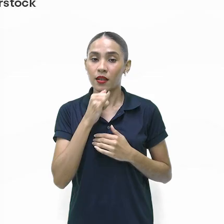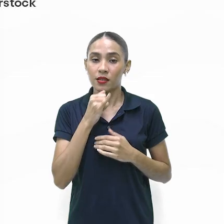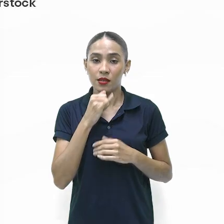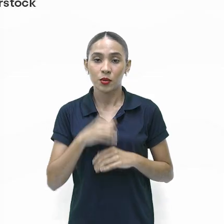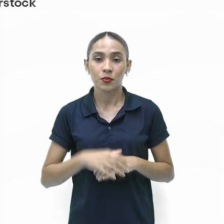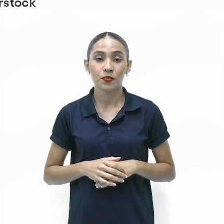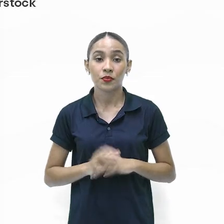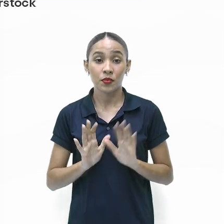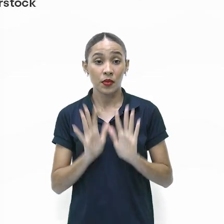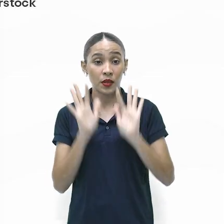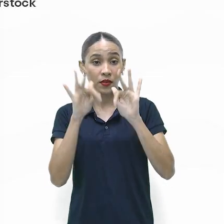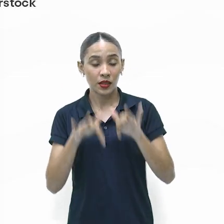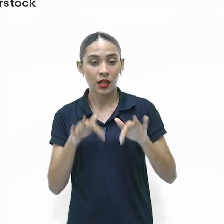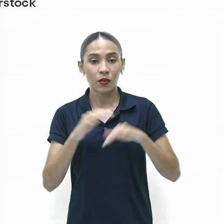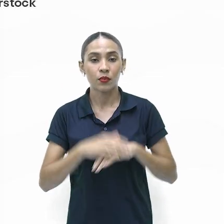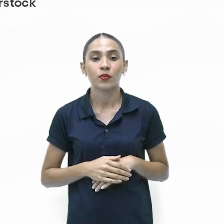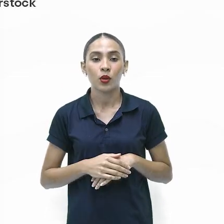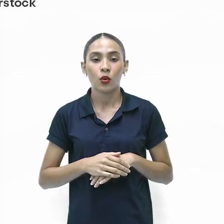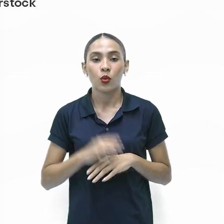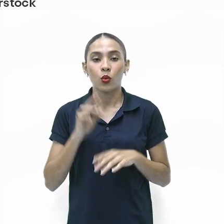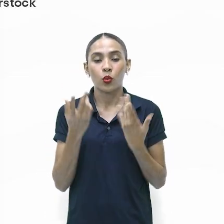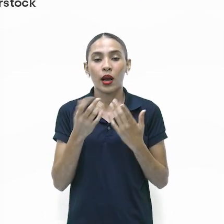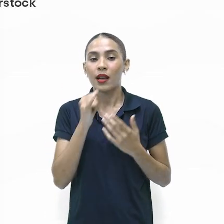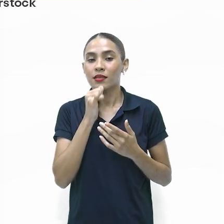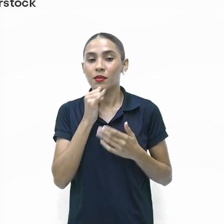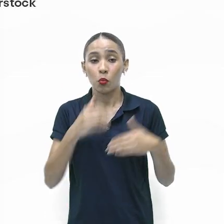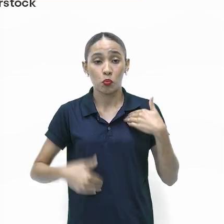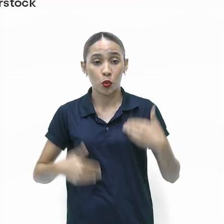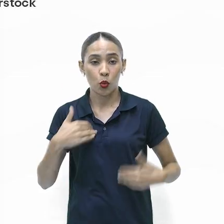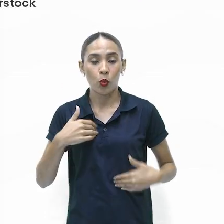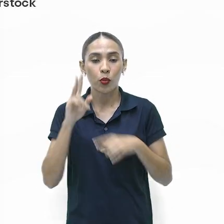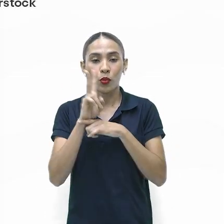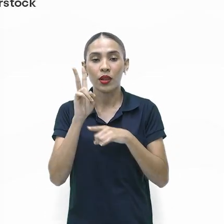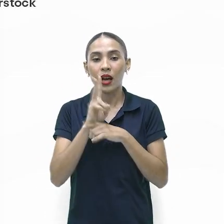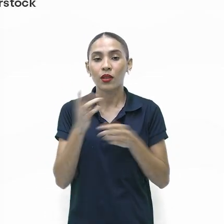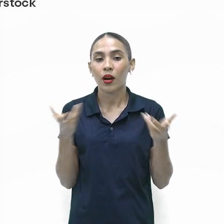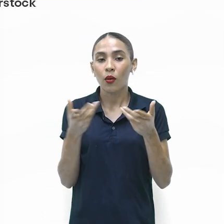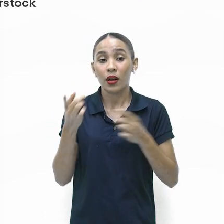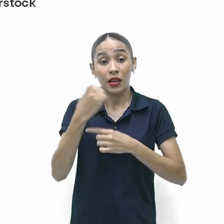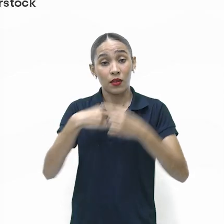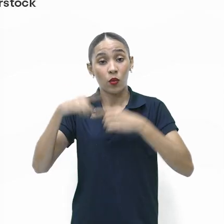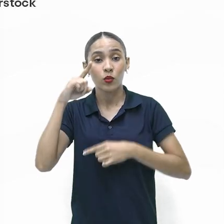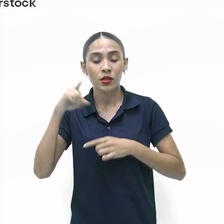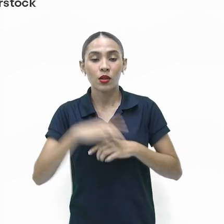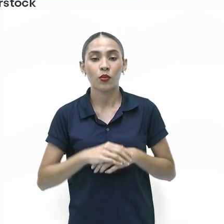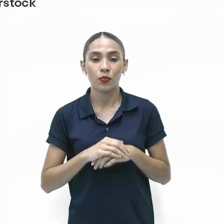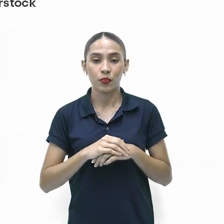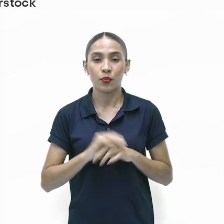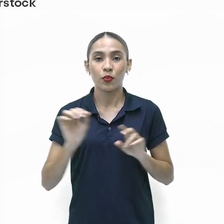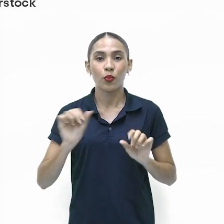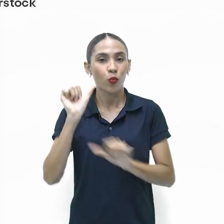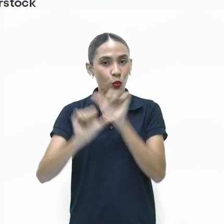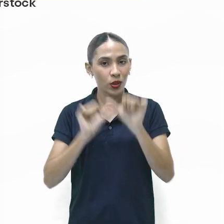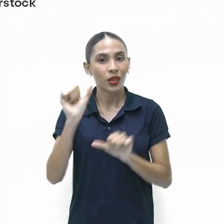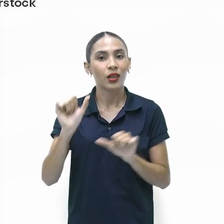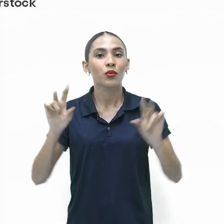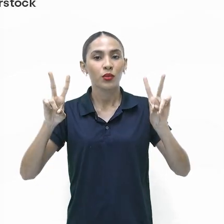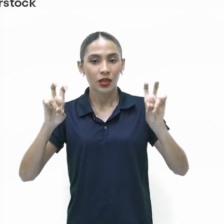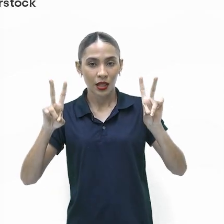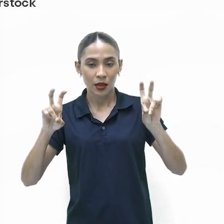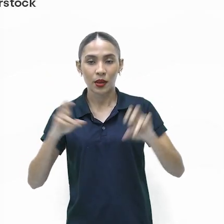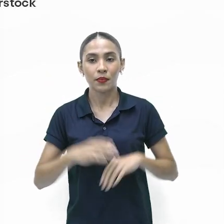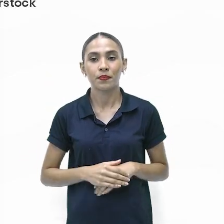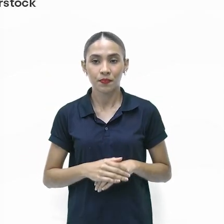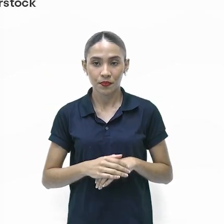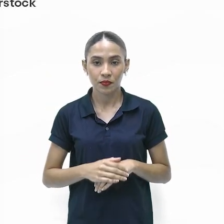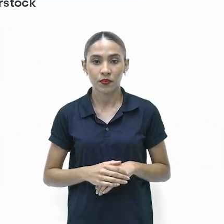Então, chegamos aí ao final do cuidado do nosso corpo. Vamos falar um pouquinho agora sobre evolução, né? Mudando